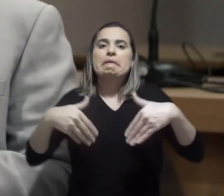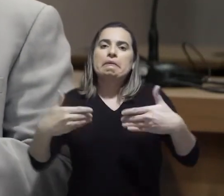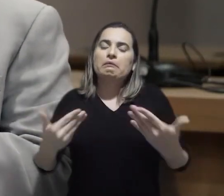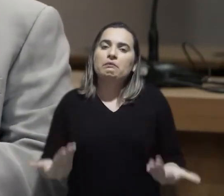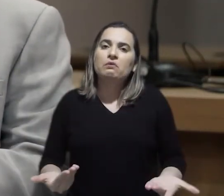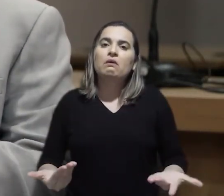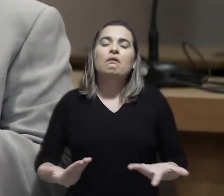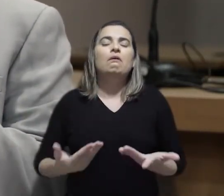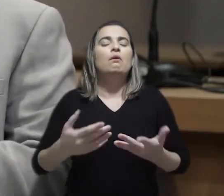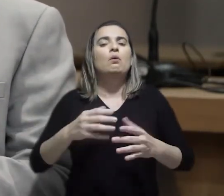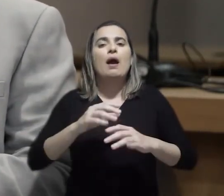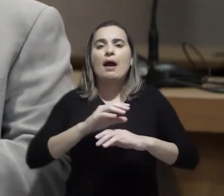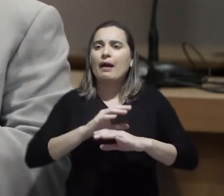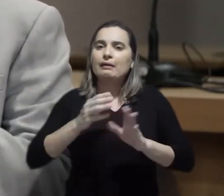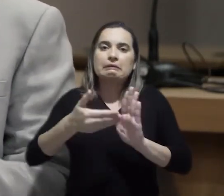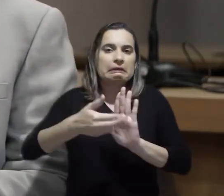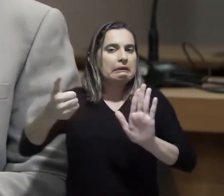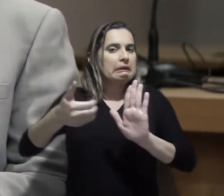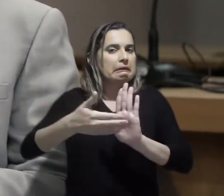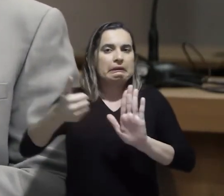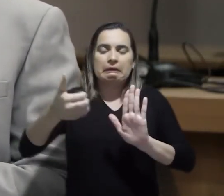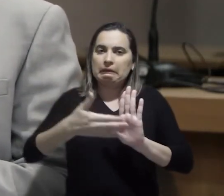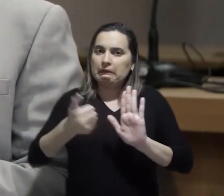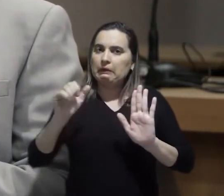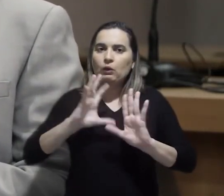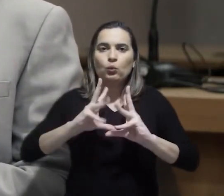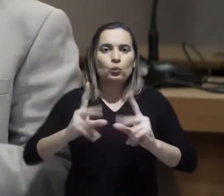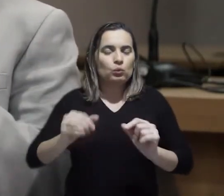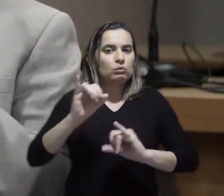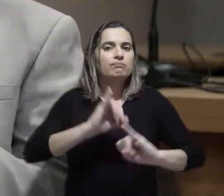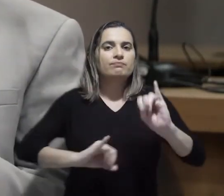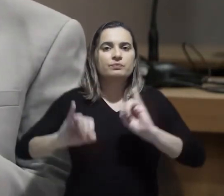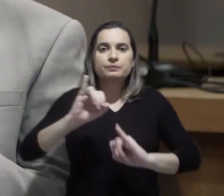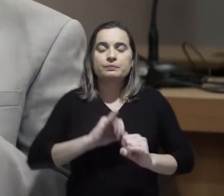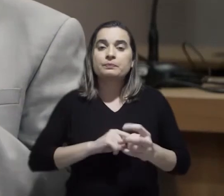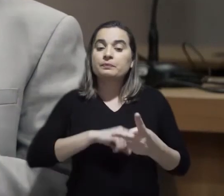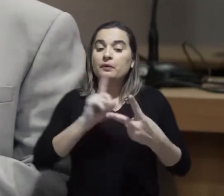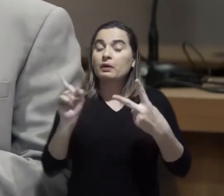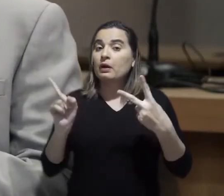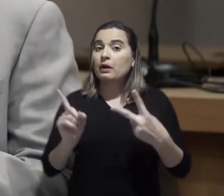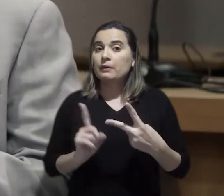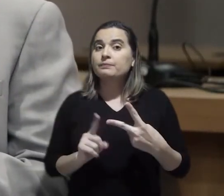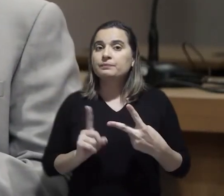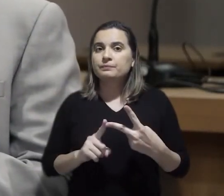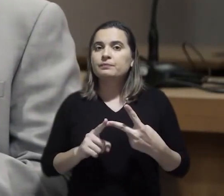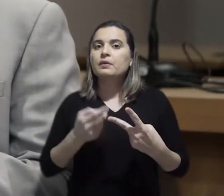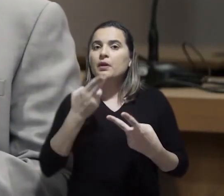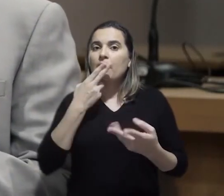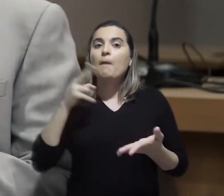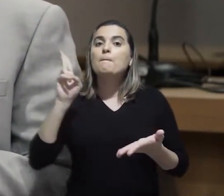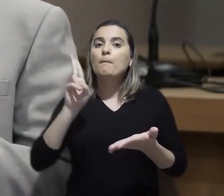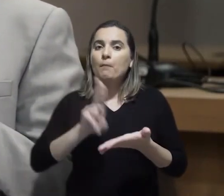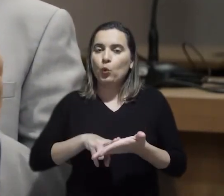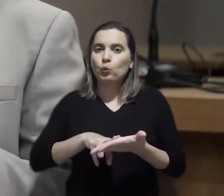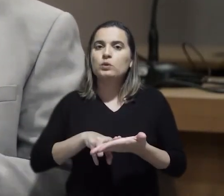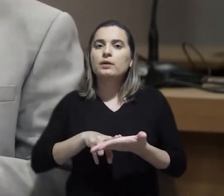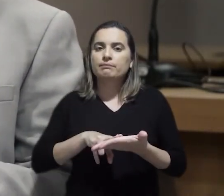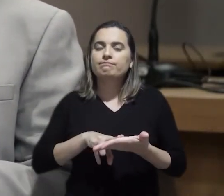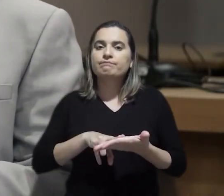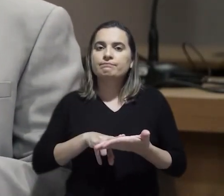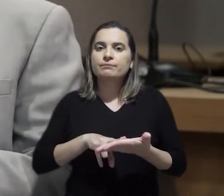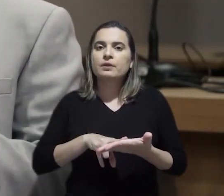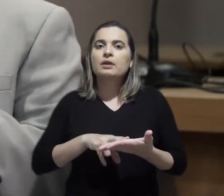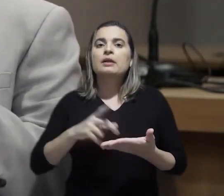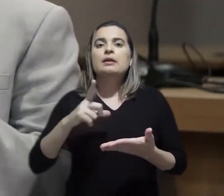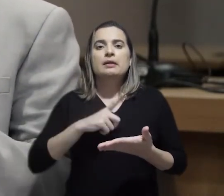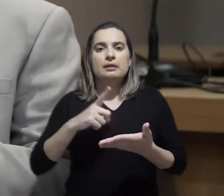dessa postagem, dessa propaganda, deste ambiente. E uma outra, que seria a multa. Nós temos um